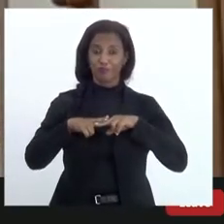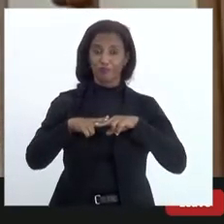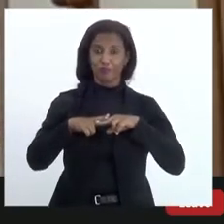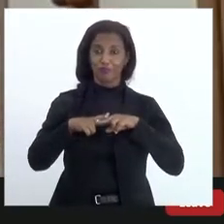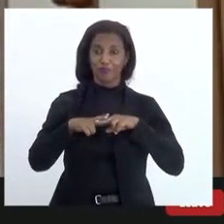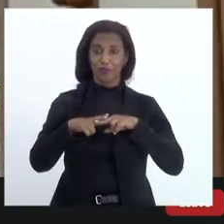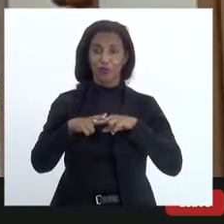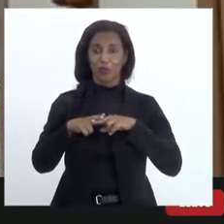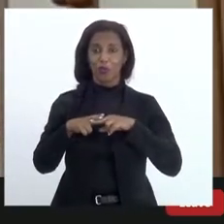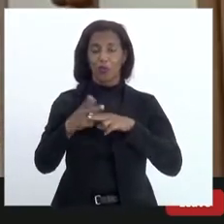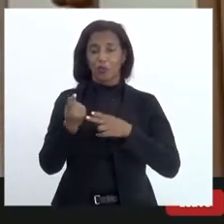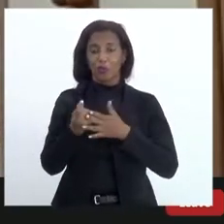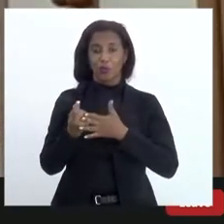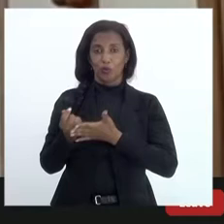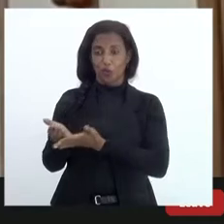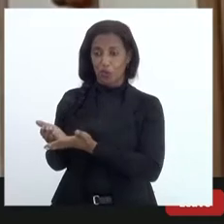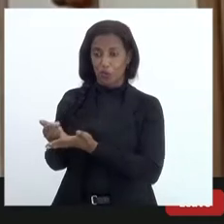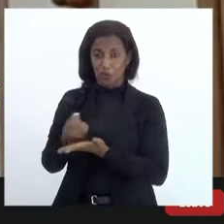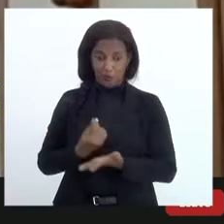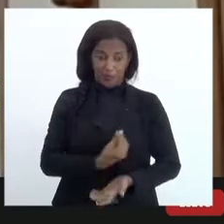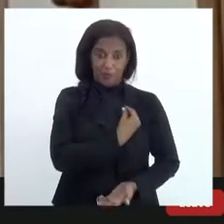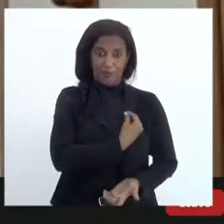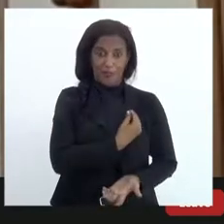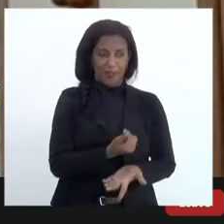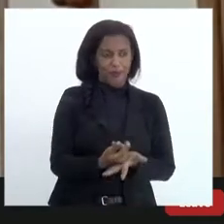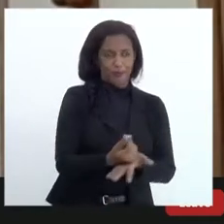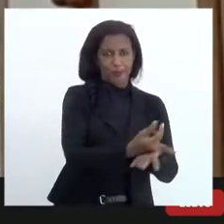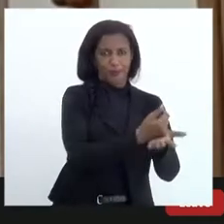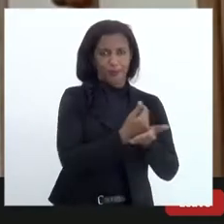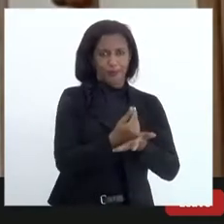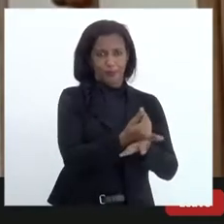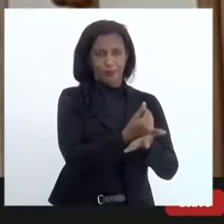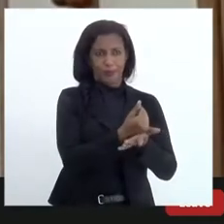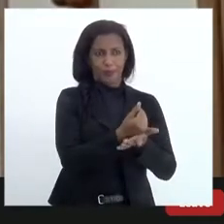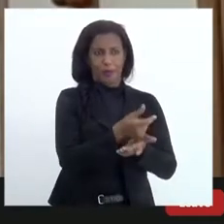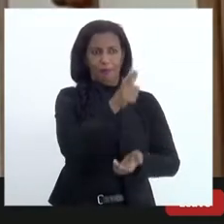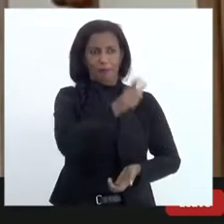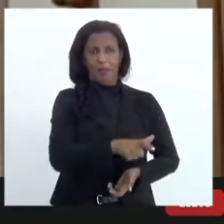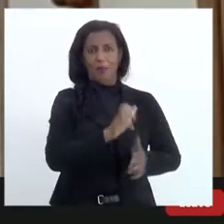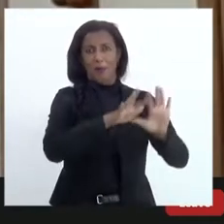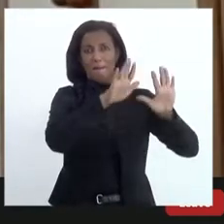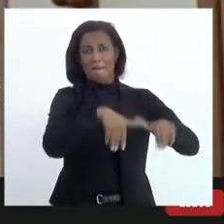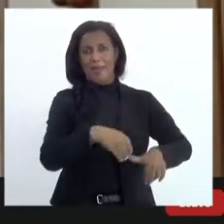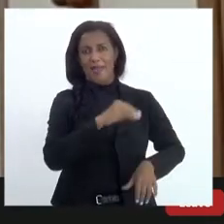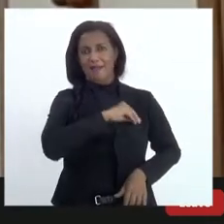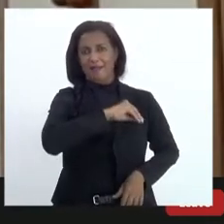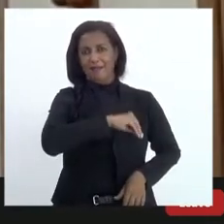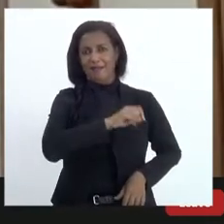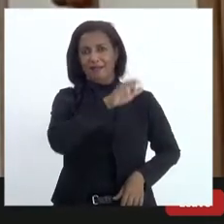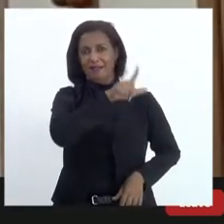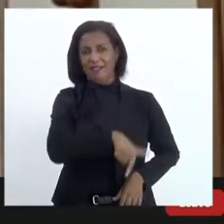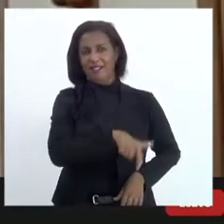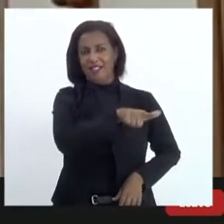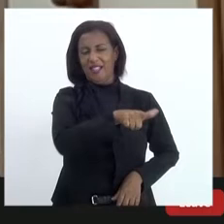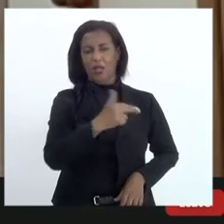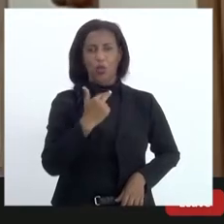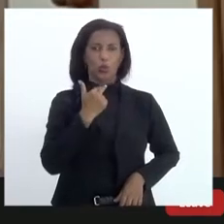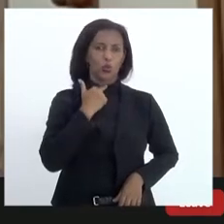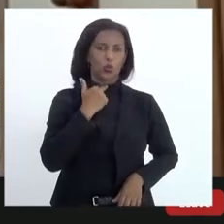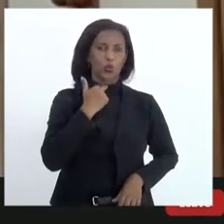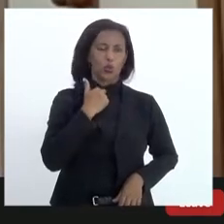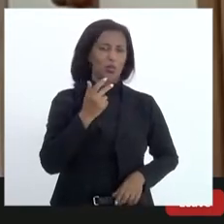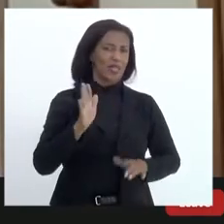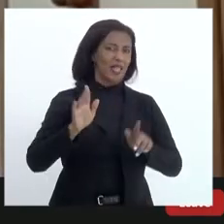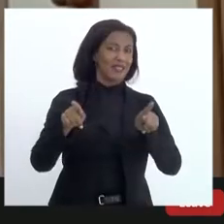dos recursos financeiros desse agressor e dessa agressora, a vítima não consegue ter uma reparação civil, né? E aí eu enxergo aí